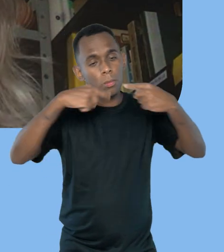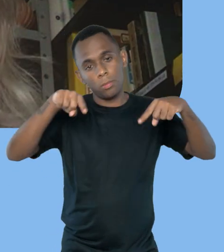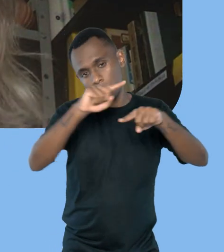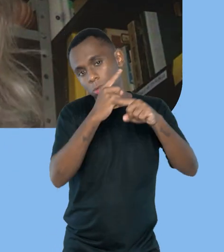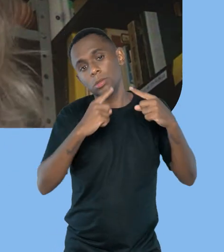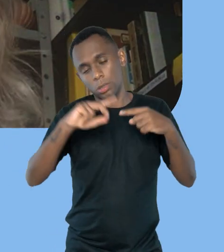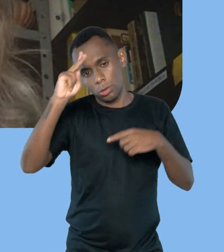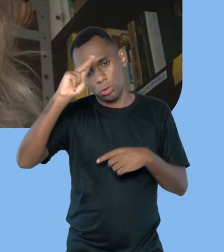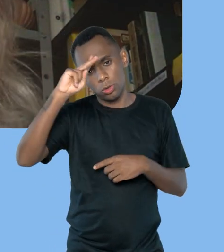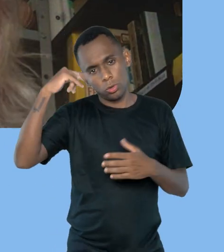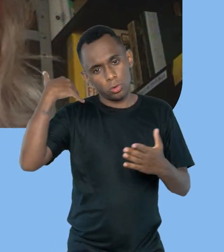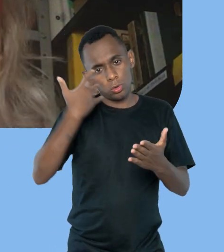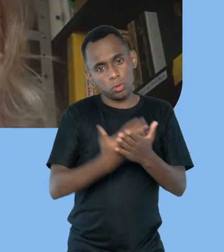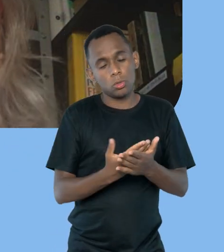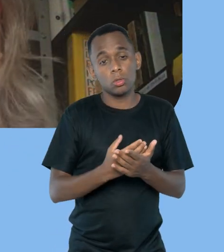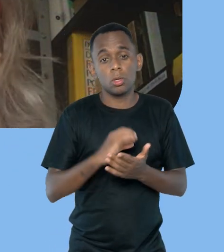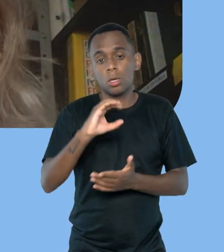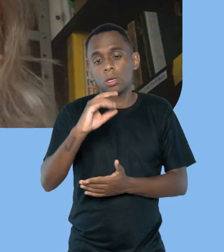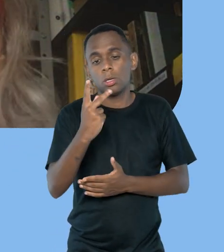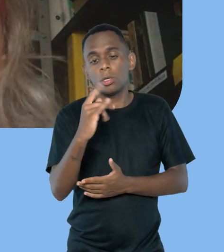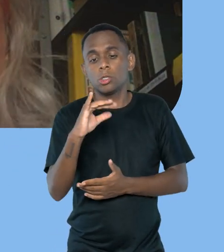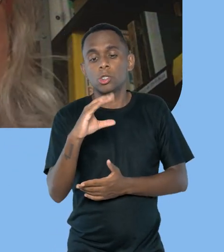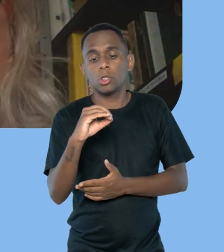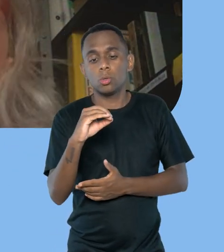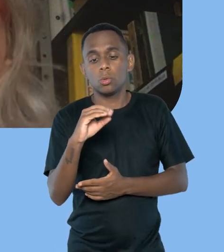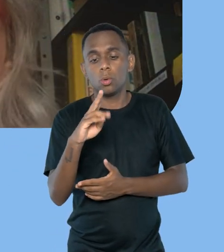satíricas. Você imagina, o Chico Buarque,